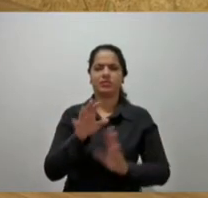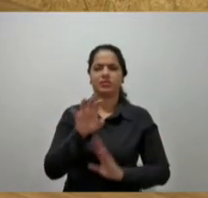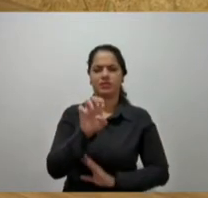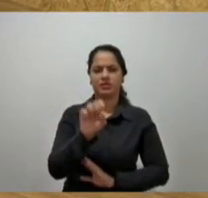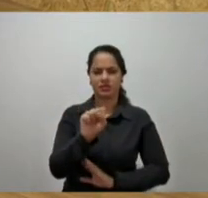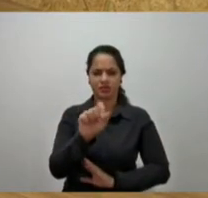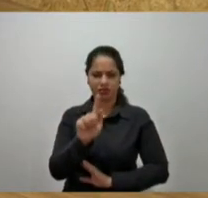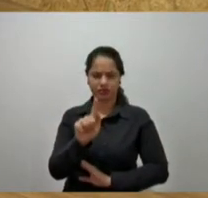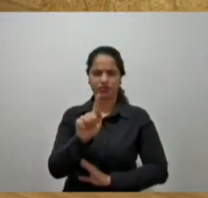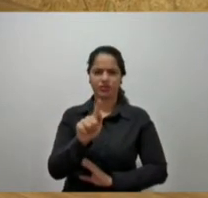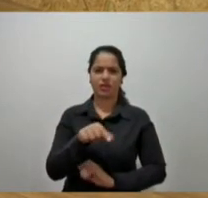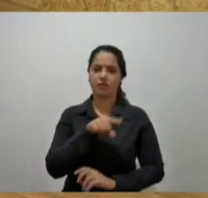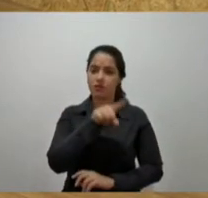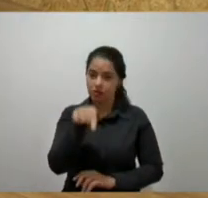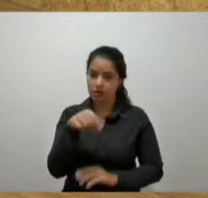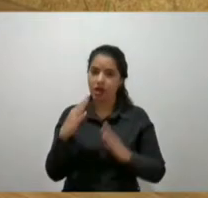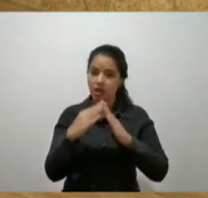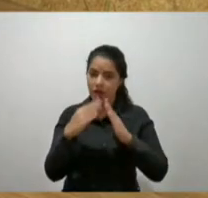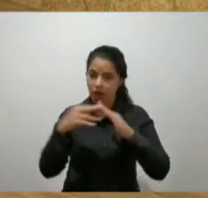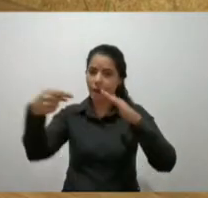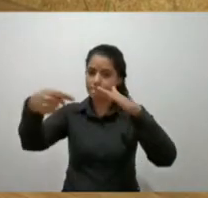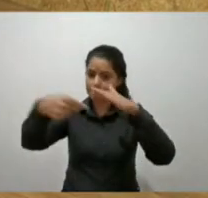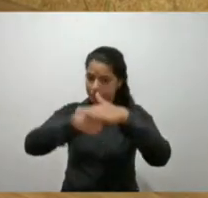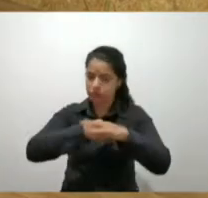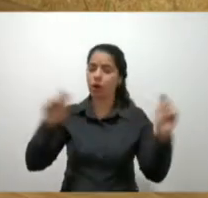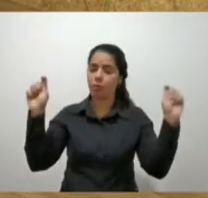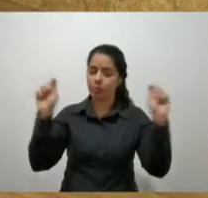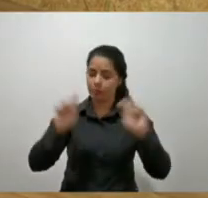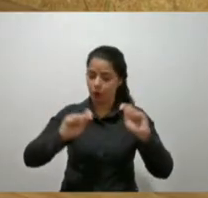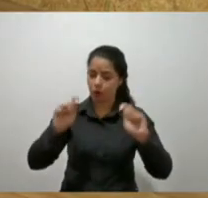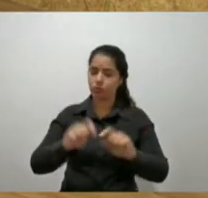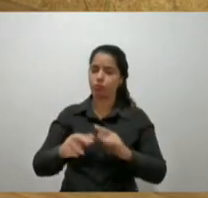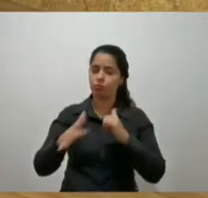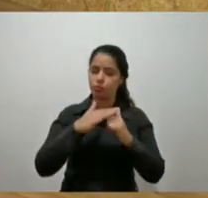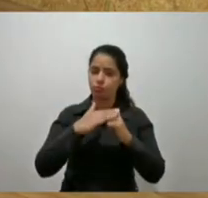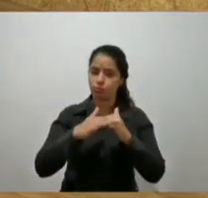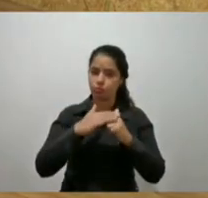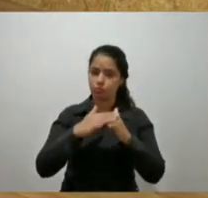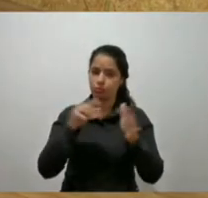pode mandar pergunta aqui no YouTube, eu vou fazer para os nossos painelistas. Rigoni.